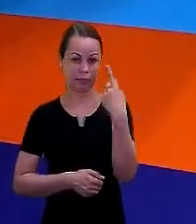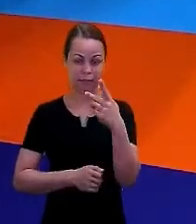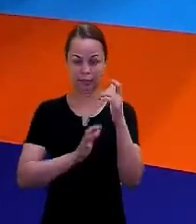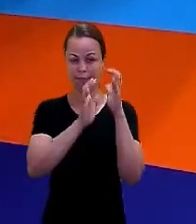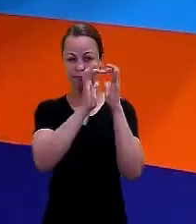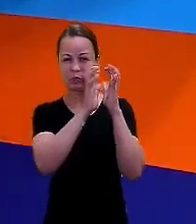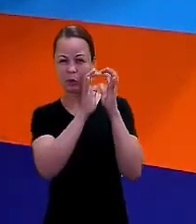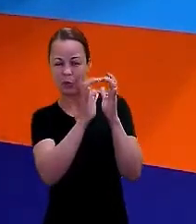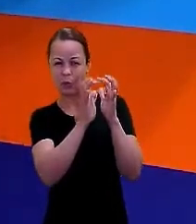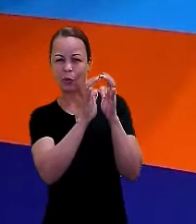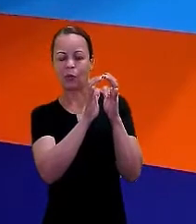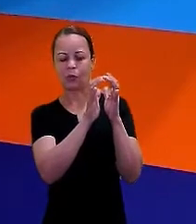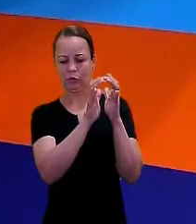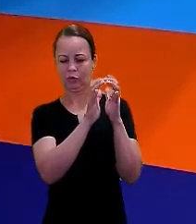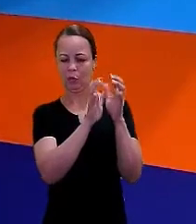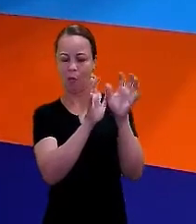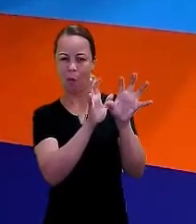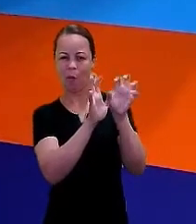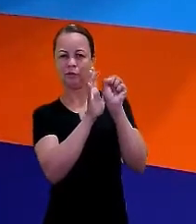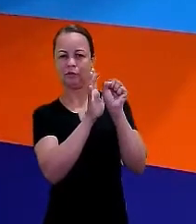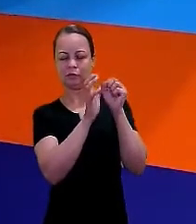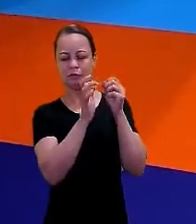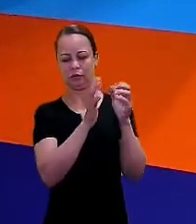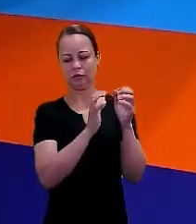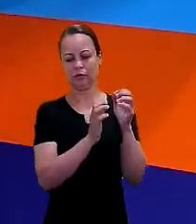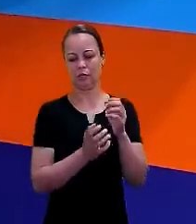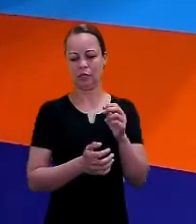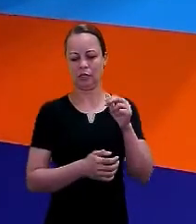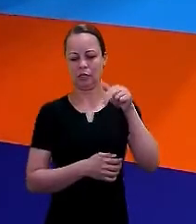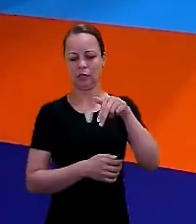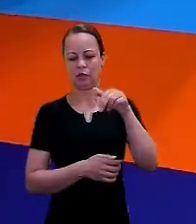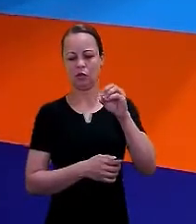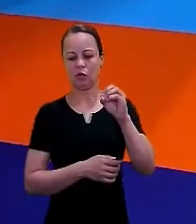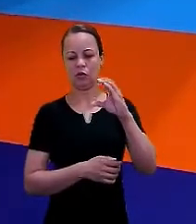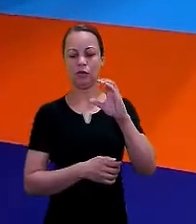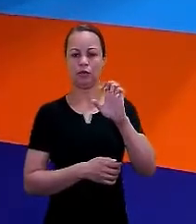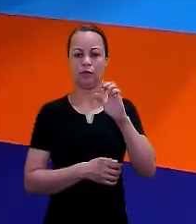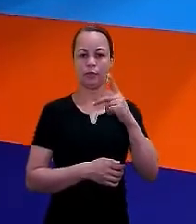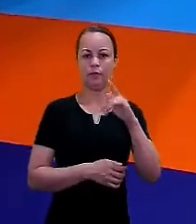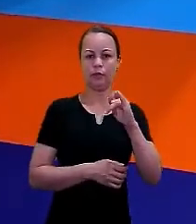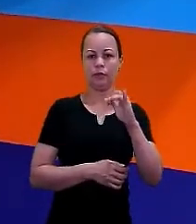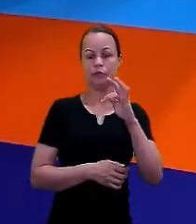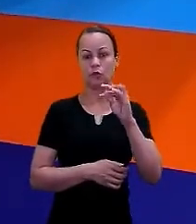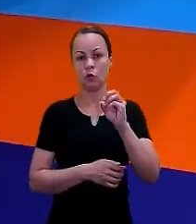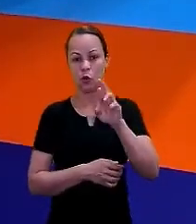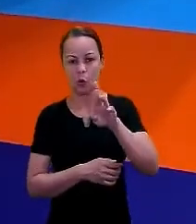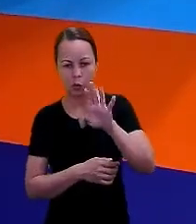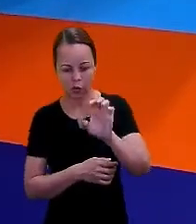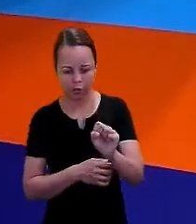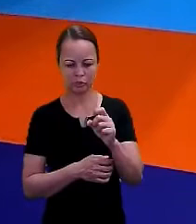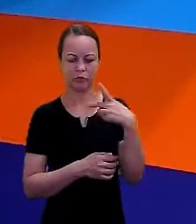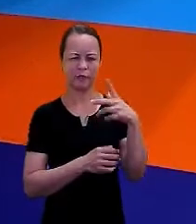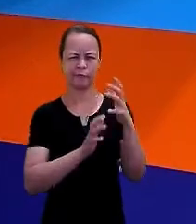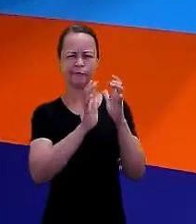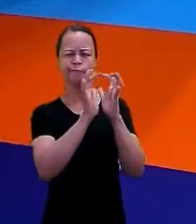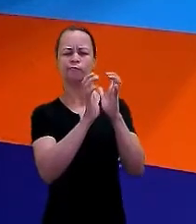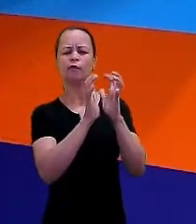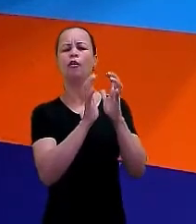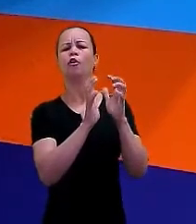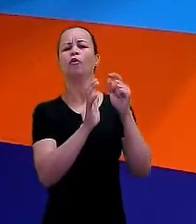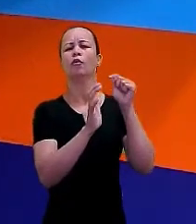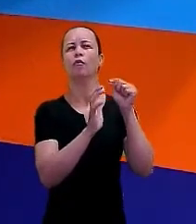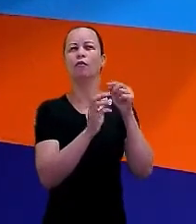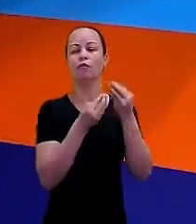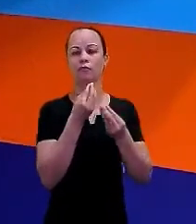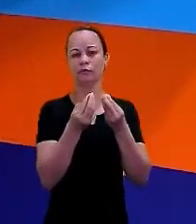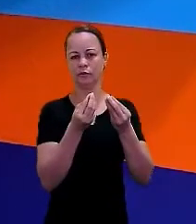neurônios noceptor ou noceptores. Esses neurônios, eles vão ser, vamos dizer assim, é aquele que seria, vamos dizer assim,